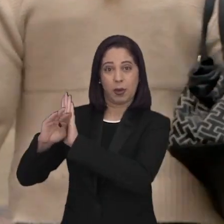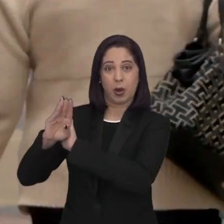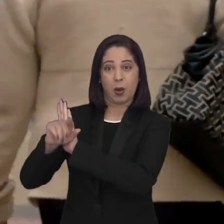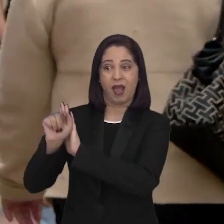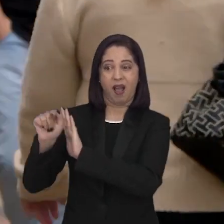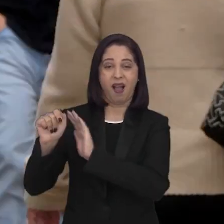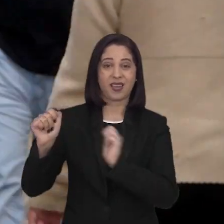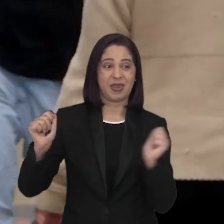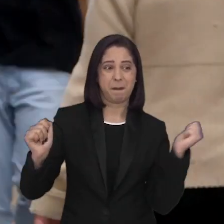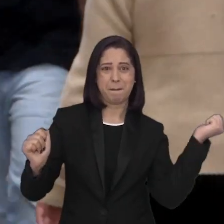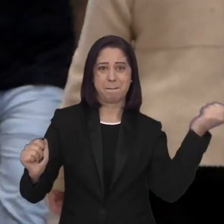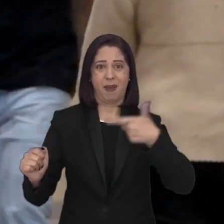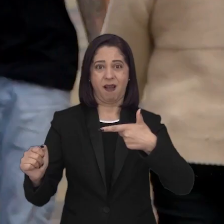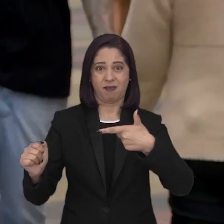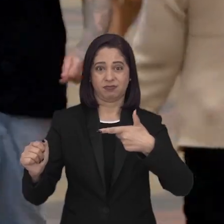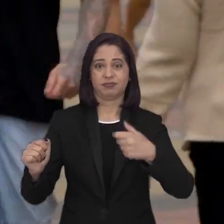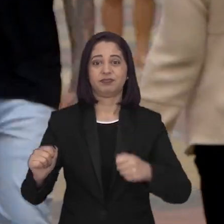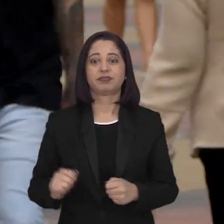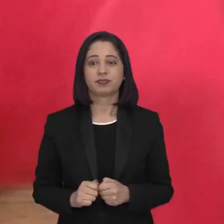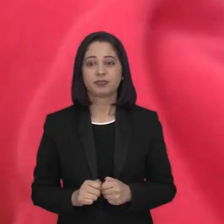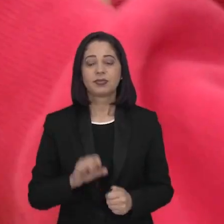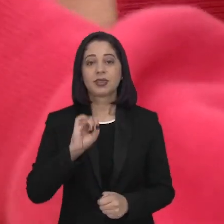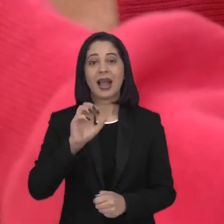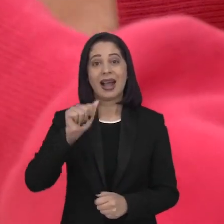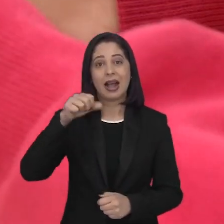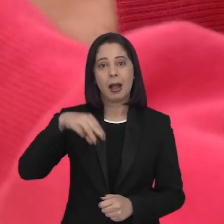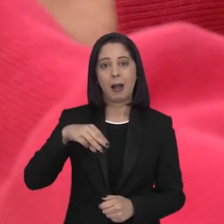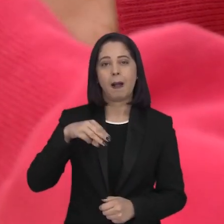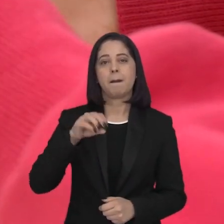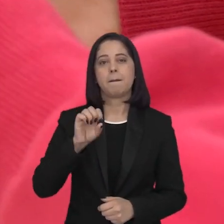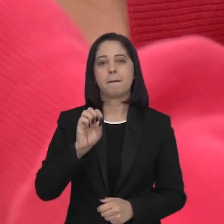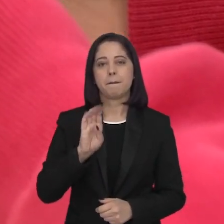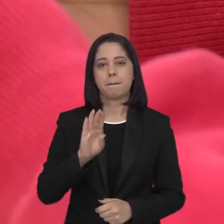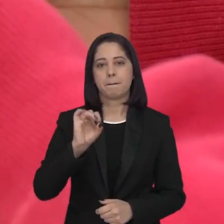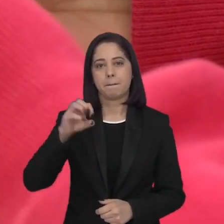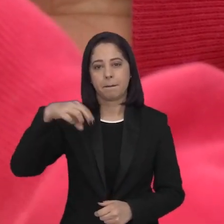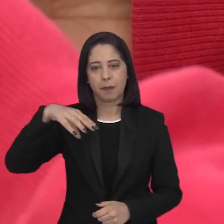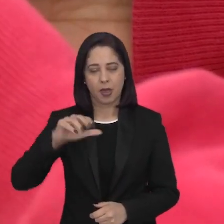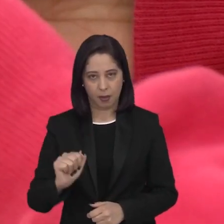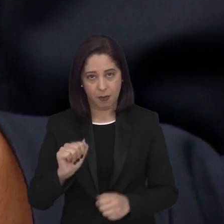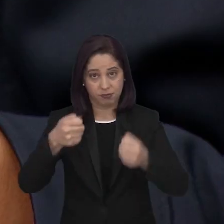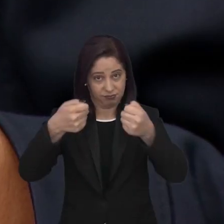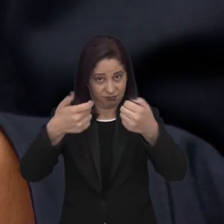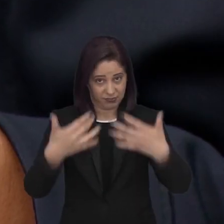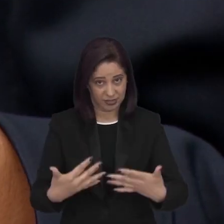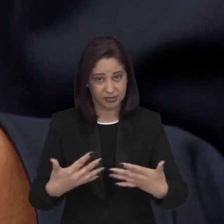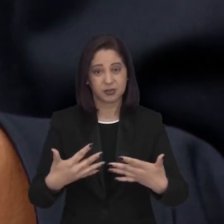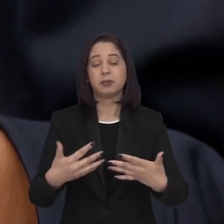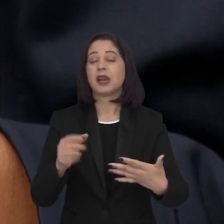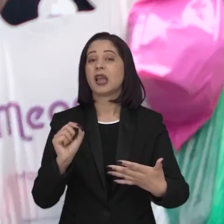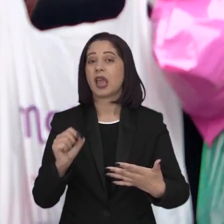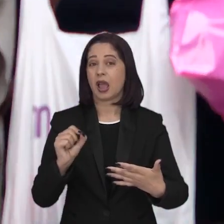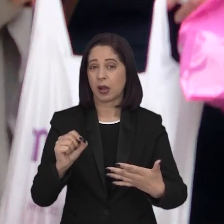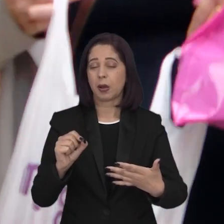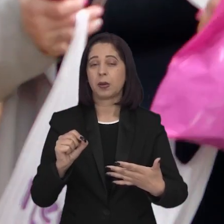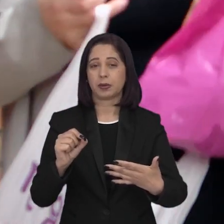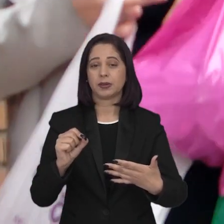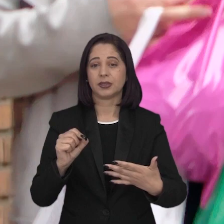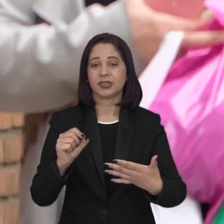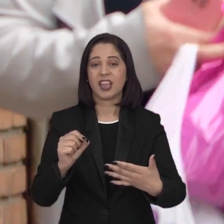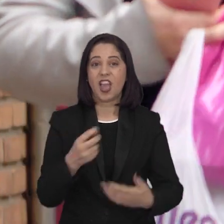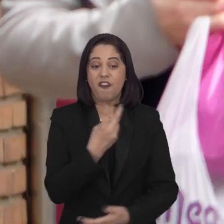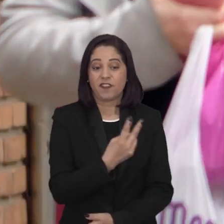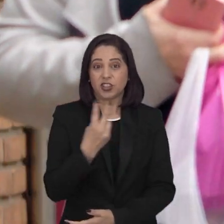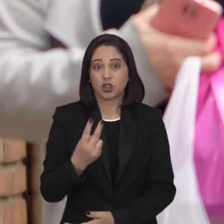de investidores na Bolsa de Valores brasileira. Segundo pesquisa da Ambima, a Associação Brasileira das Entidades dos